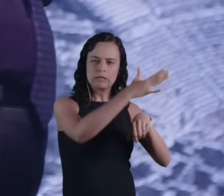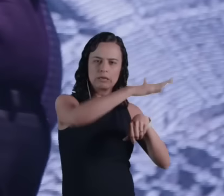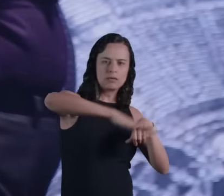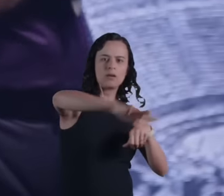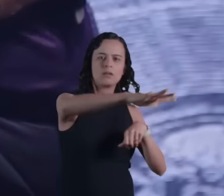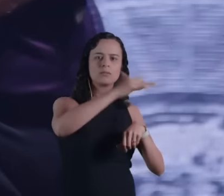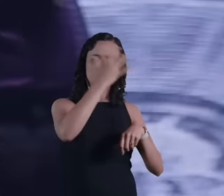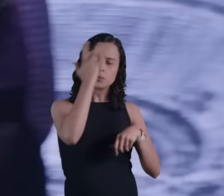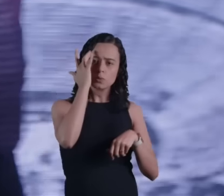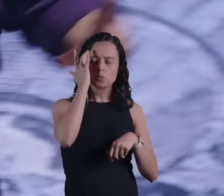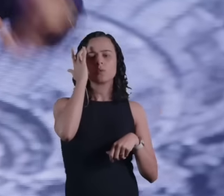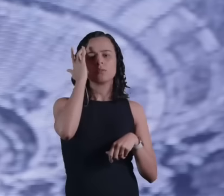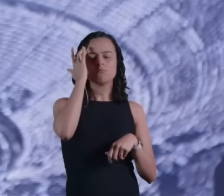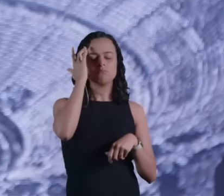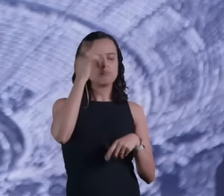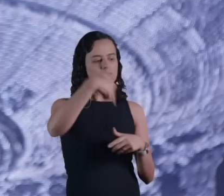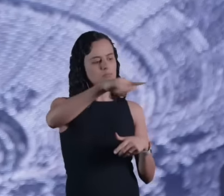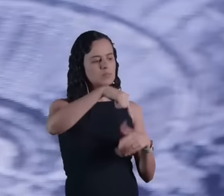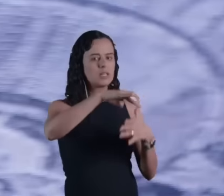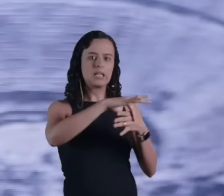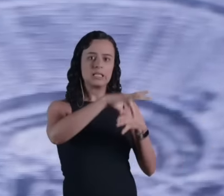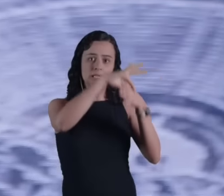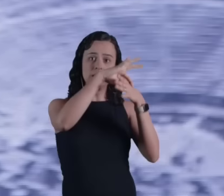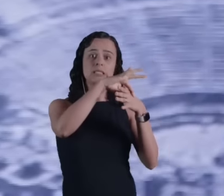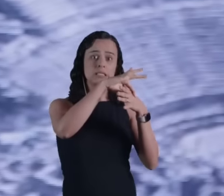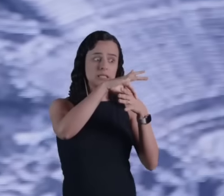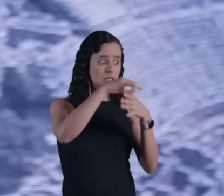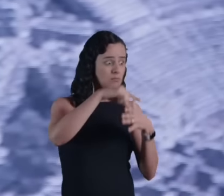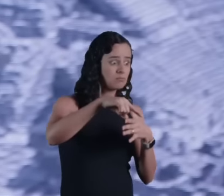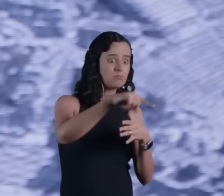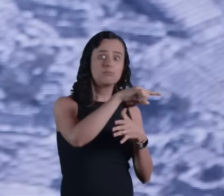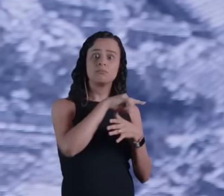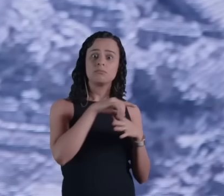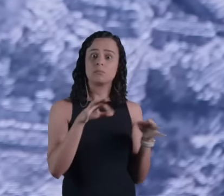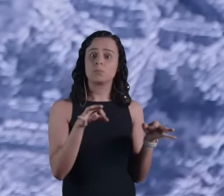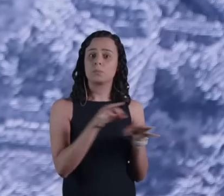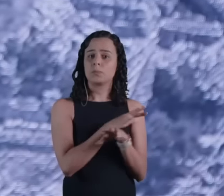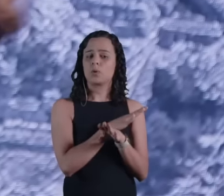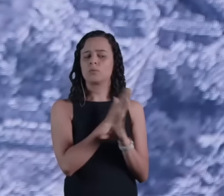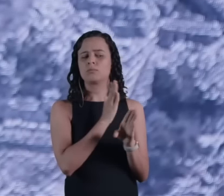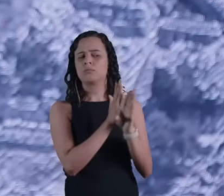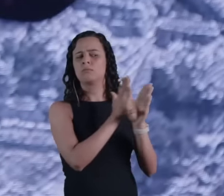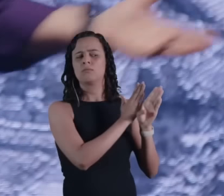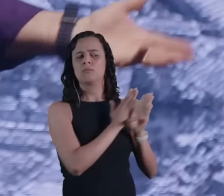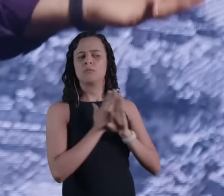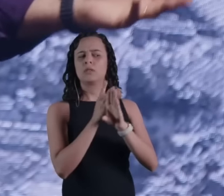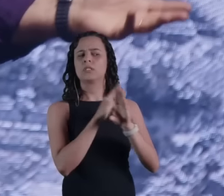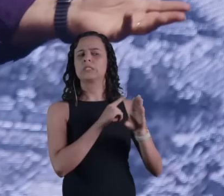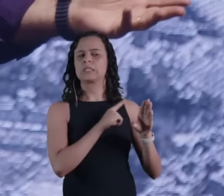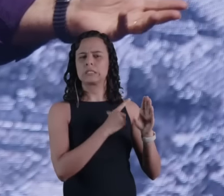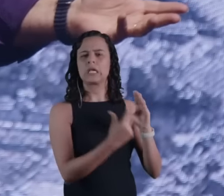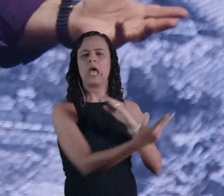pessoas, aqueles líderes estivessem prontos para discernir os enganos que